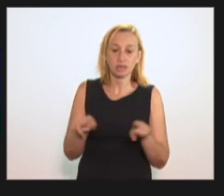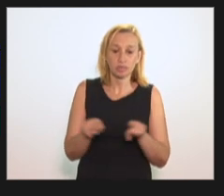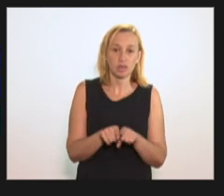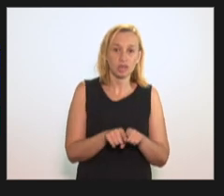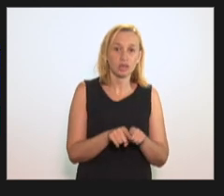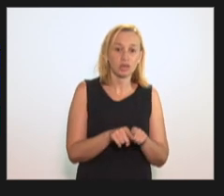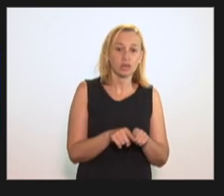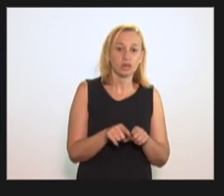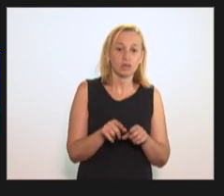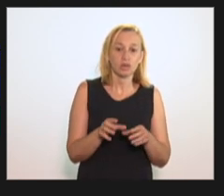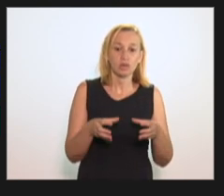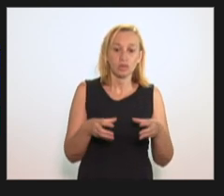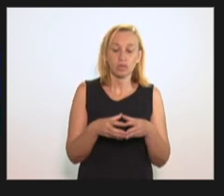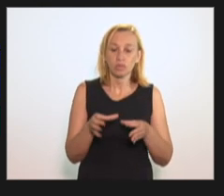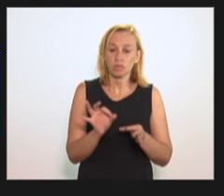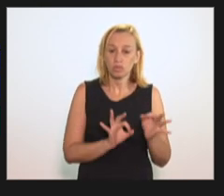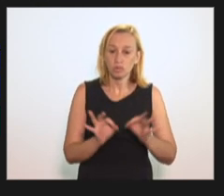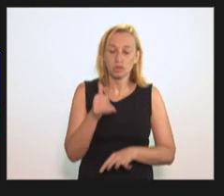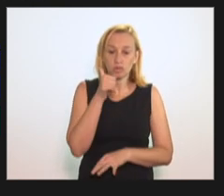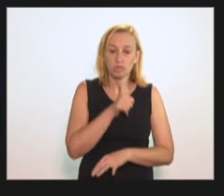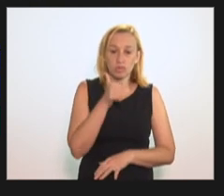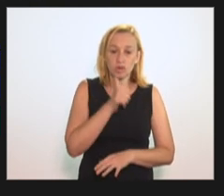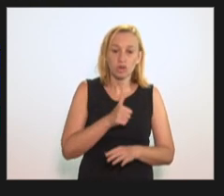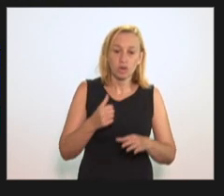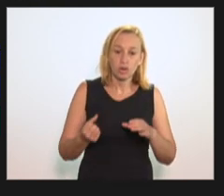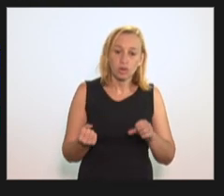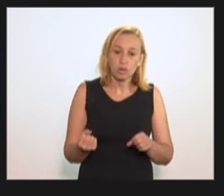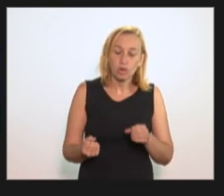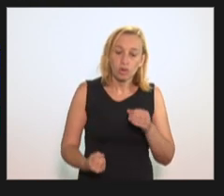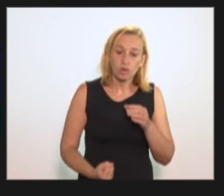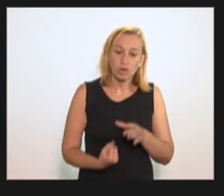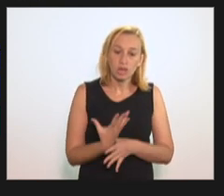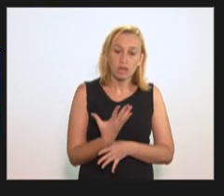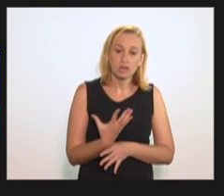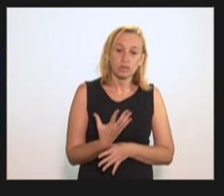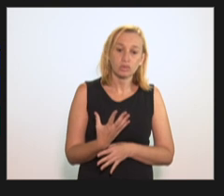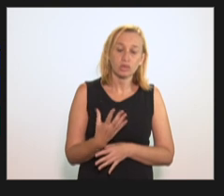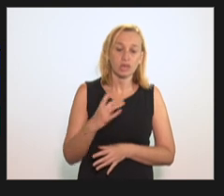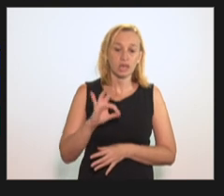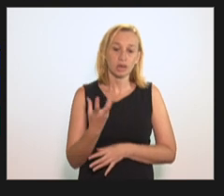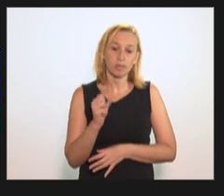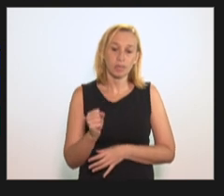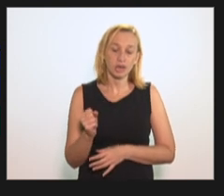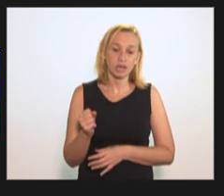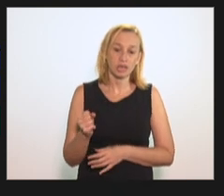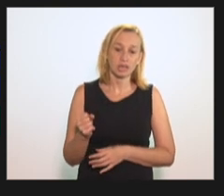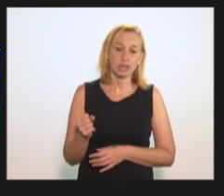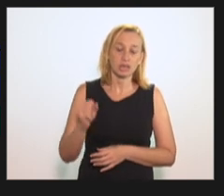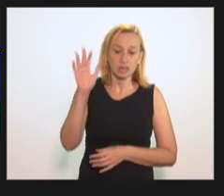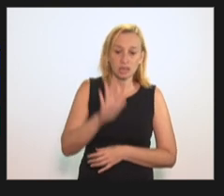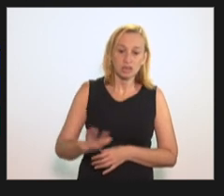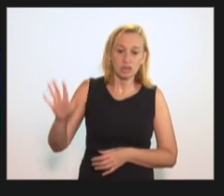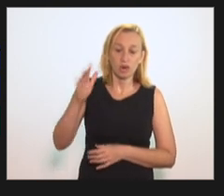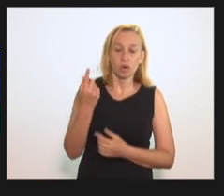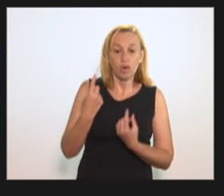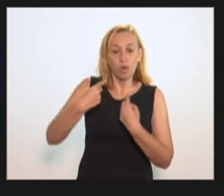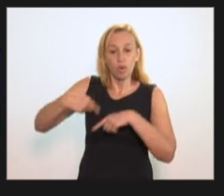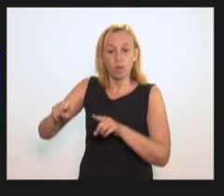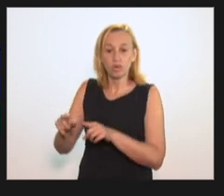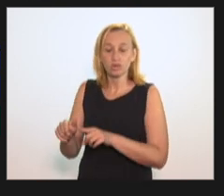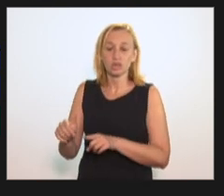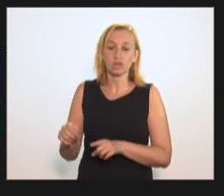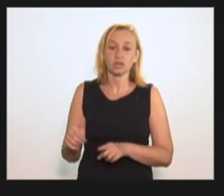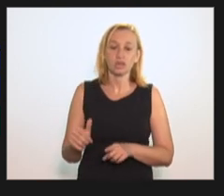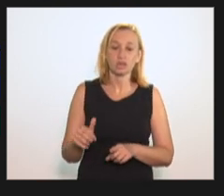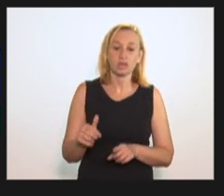organização de mulheres que vem construindo uma campanha nacional contra o feminicídio e a casa